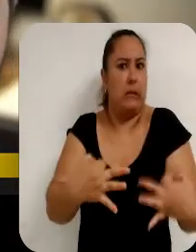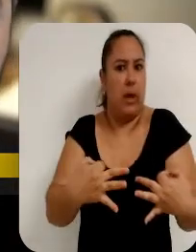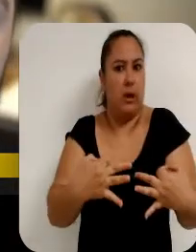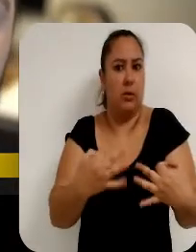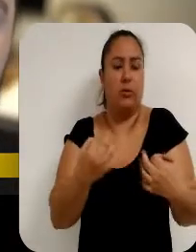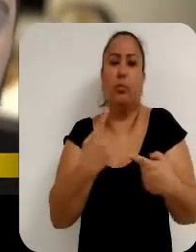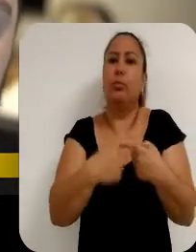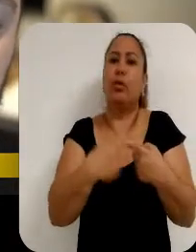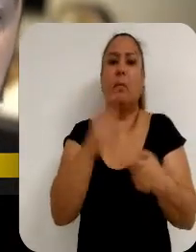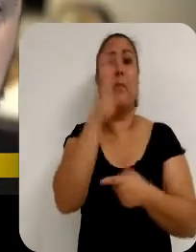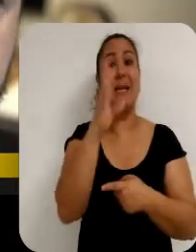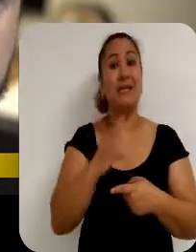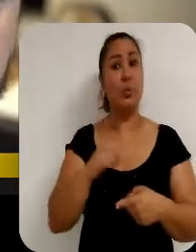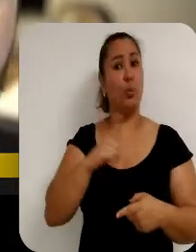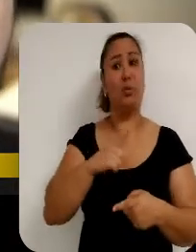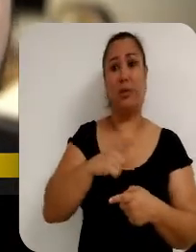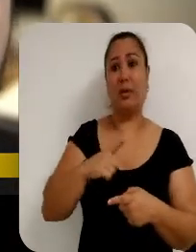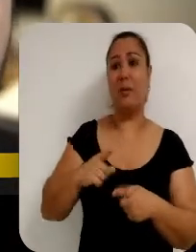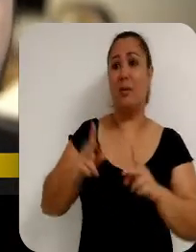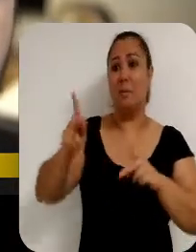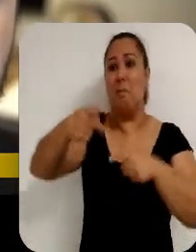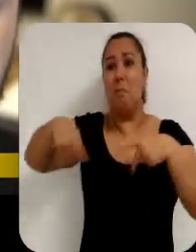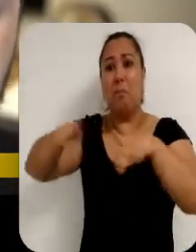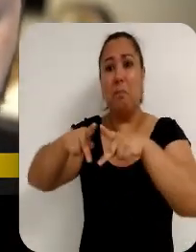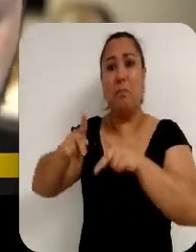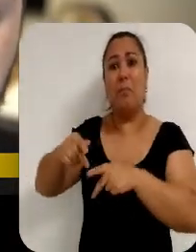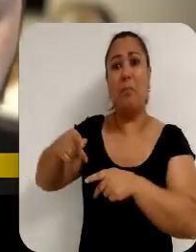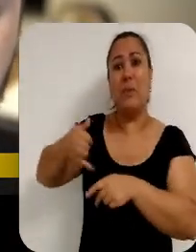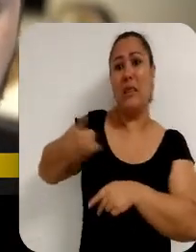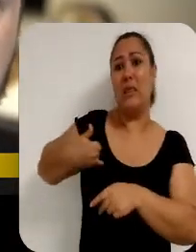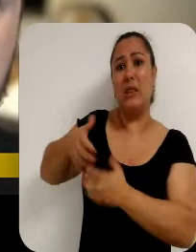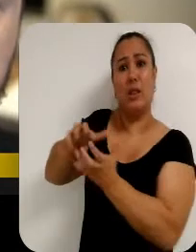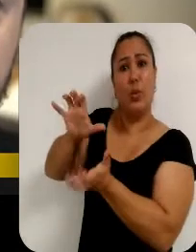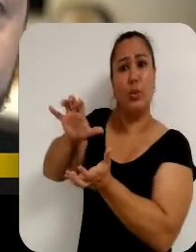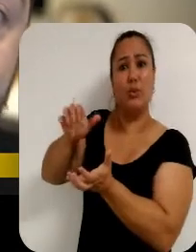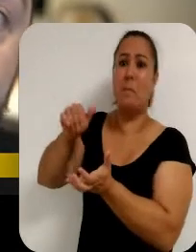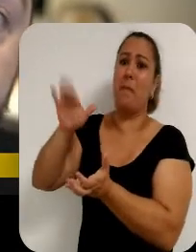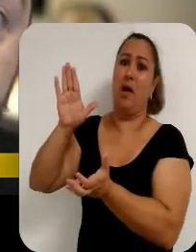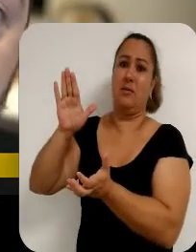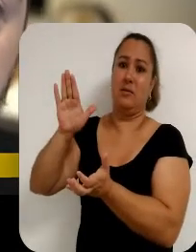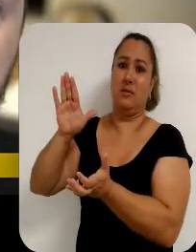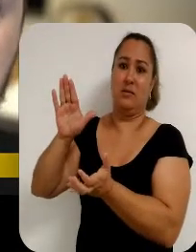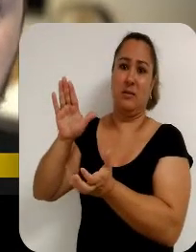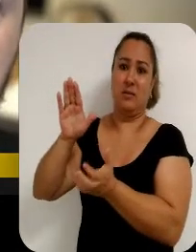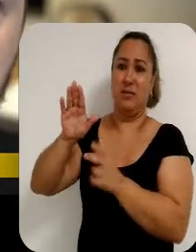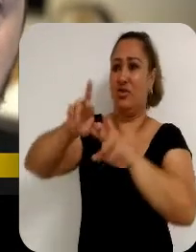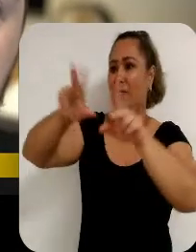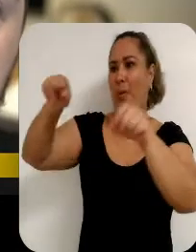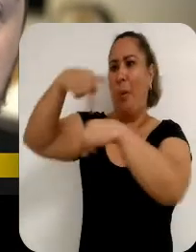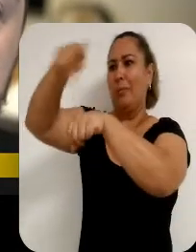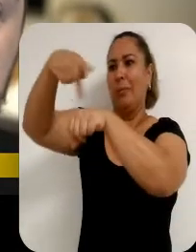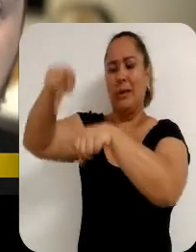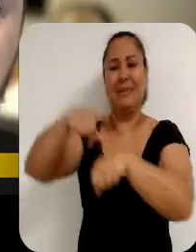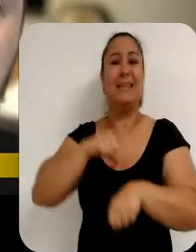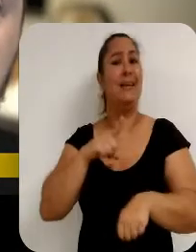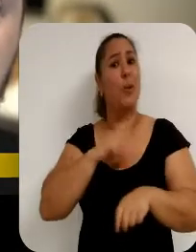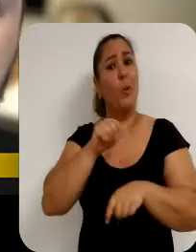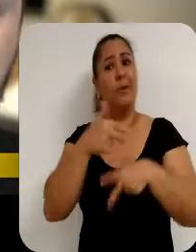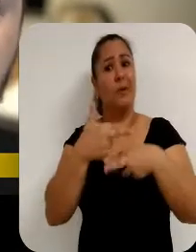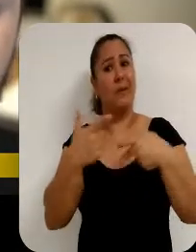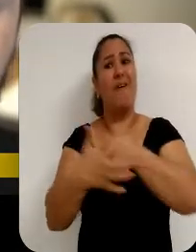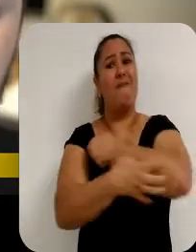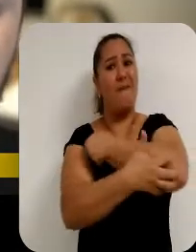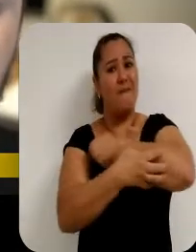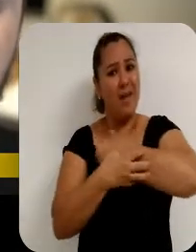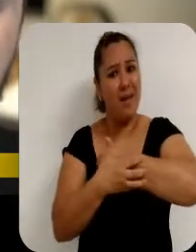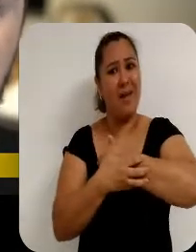extrapolar diretamente como eu fiz aqui. E o Brasil tem uma outra condição, que são favelas e regiões muito mais...